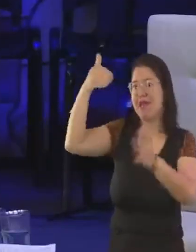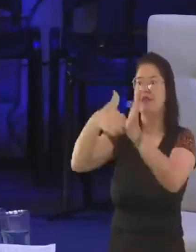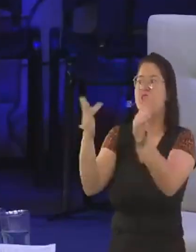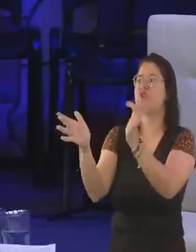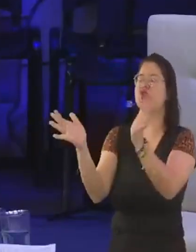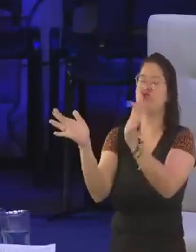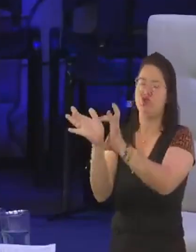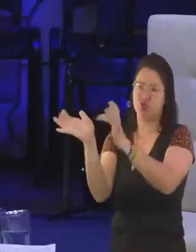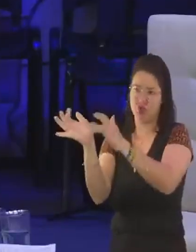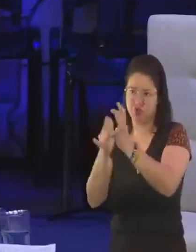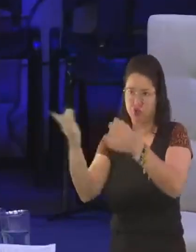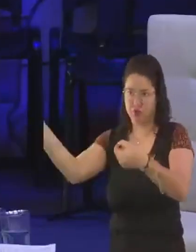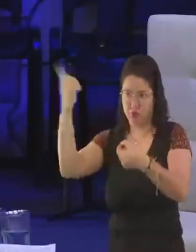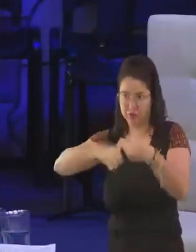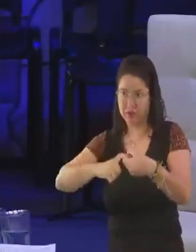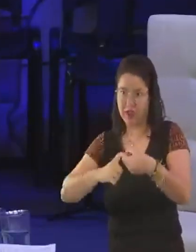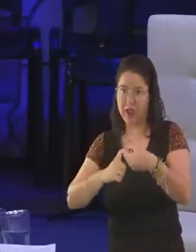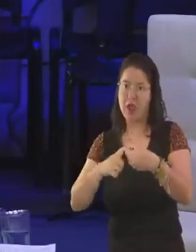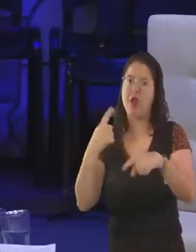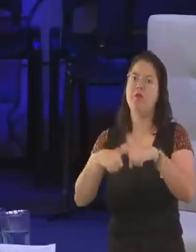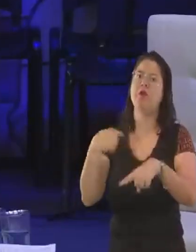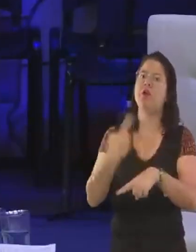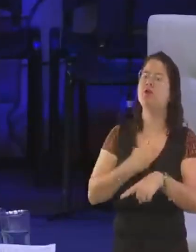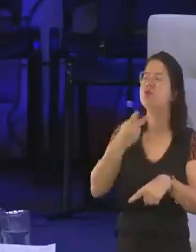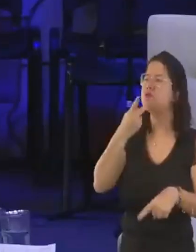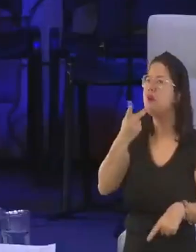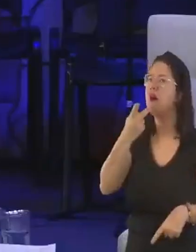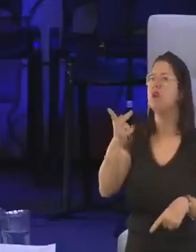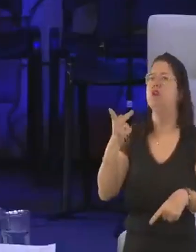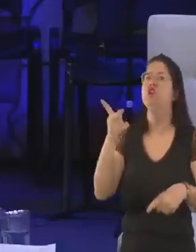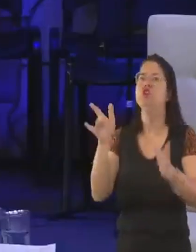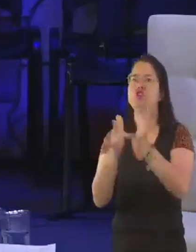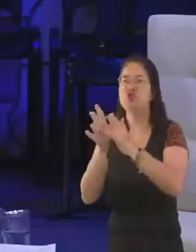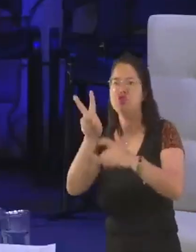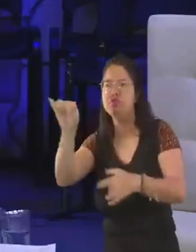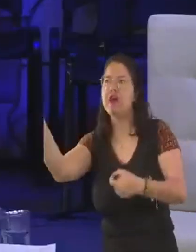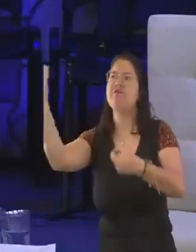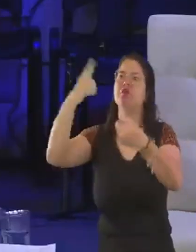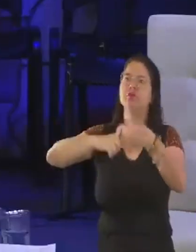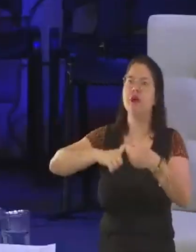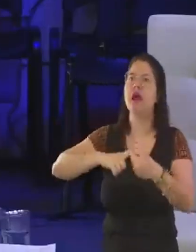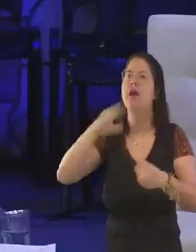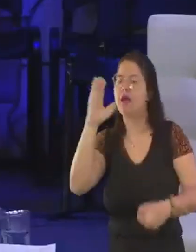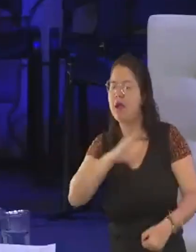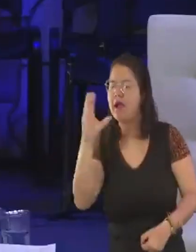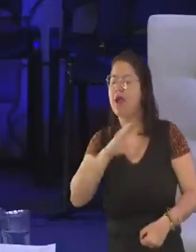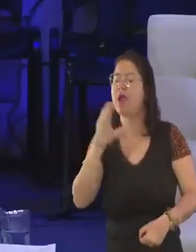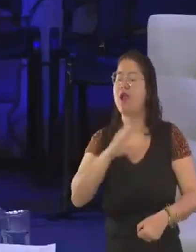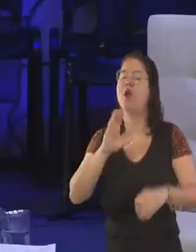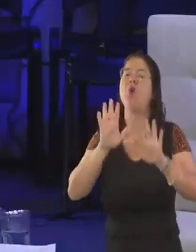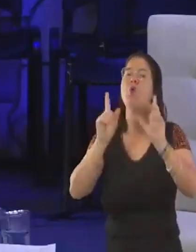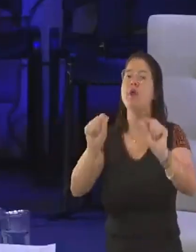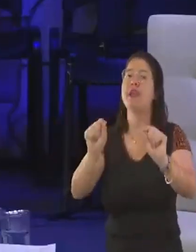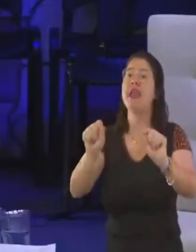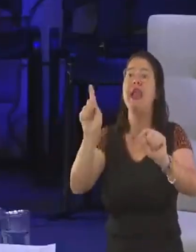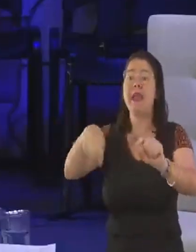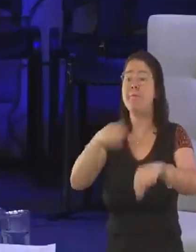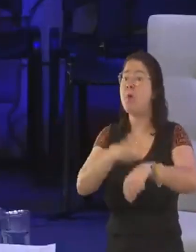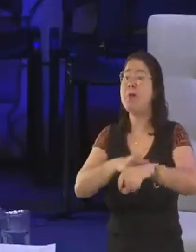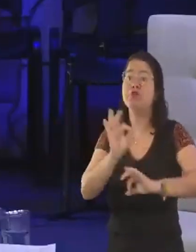evento descrito como breve, em breve Jesus voltará, é no sentido de certeza e de expectativa, e